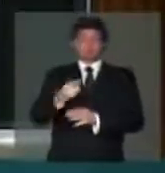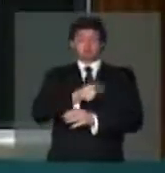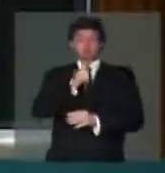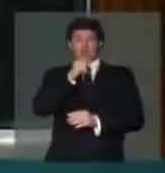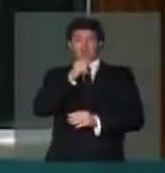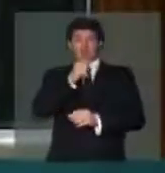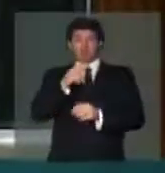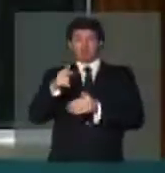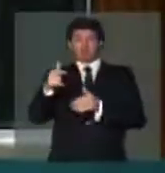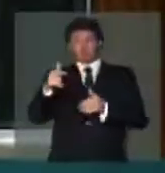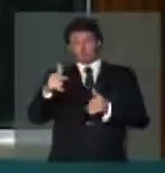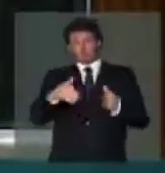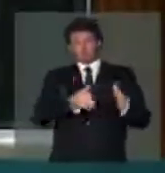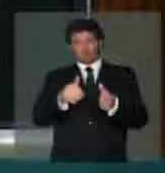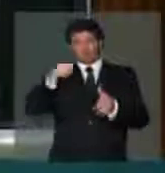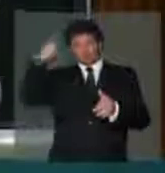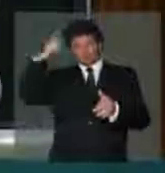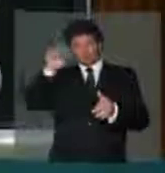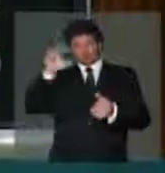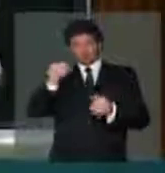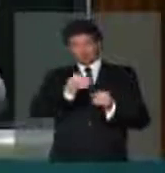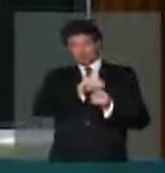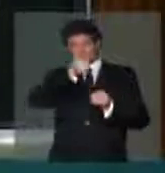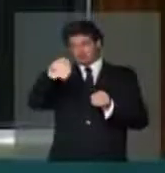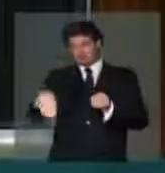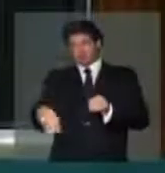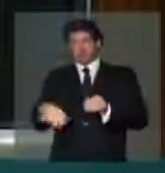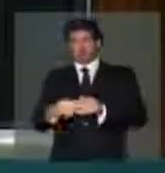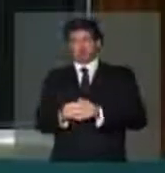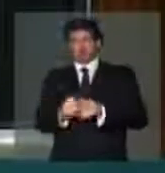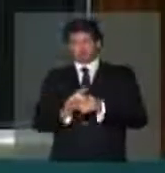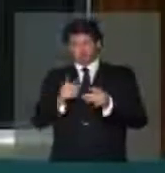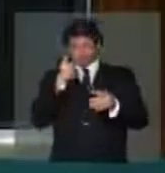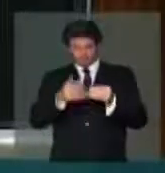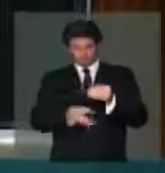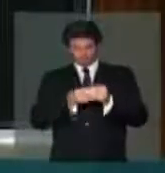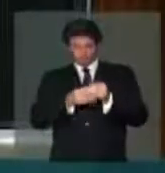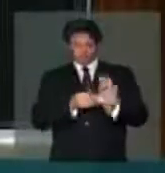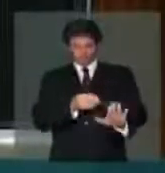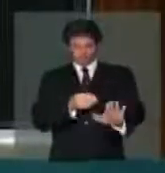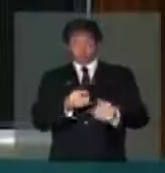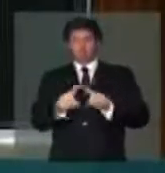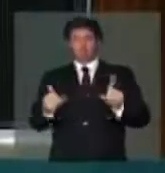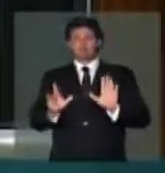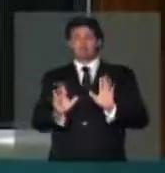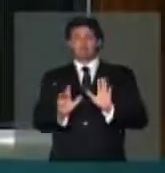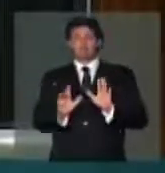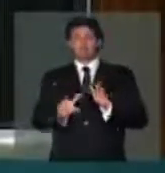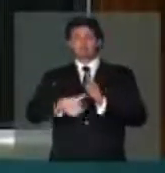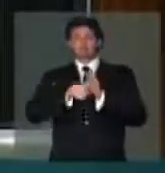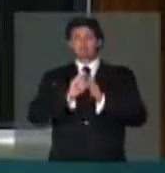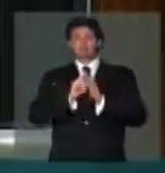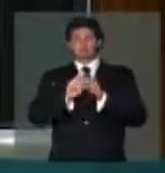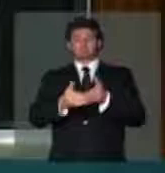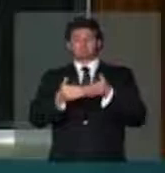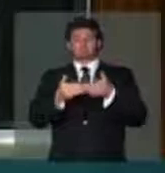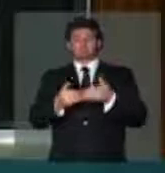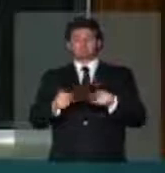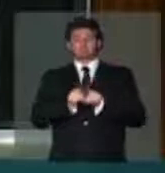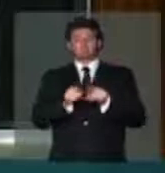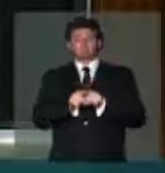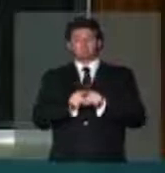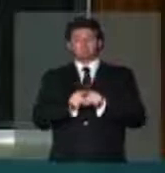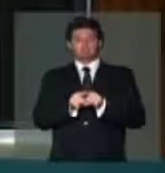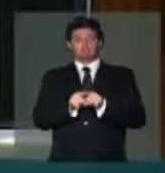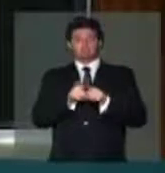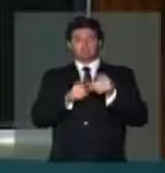do Rio Tocantins aqui no São Francisco. Antes de passar a palavra a Vossa Excelência, eu gostaria depois de ter